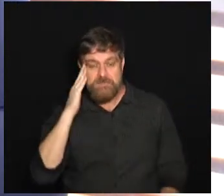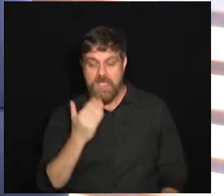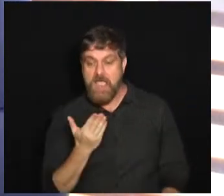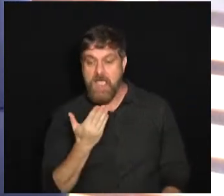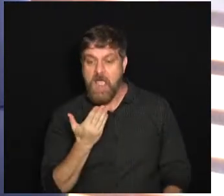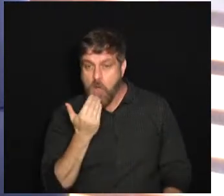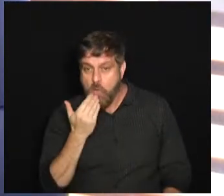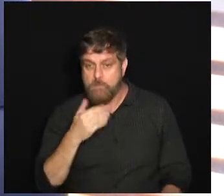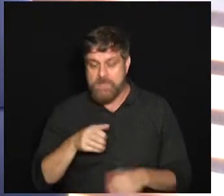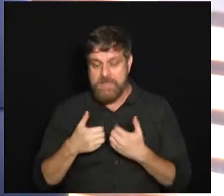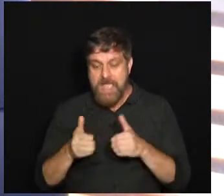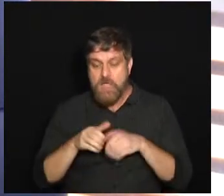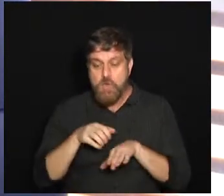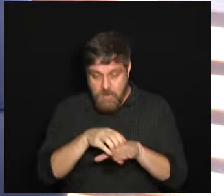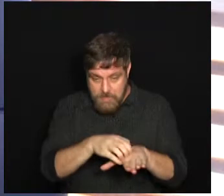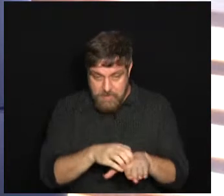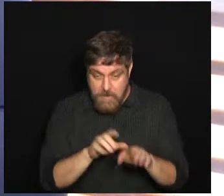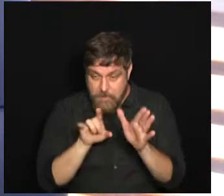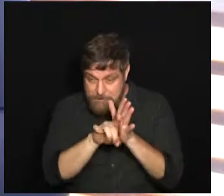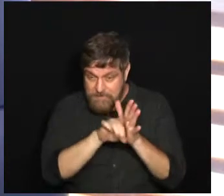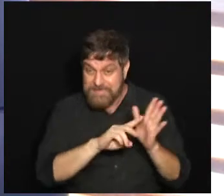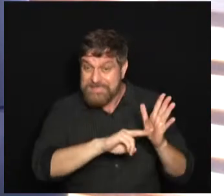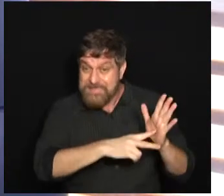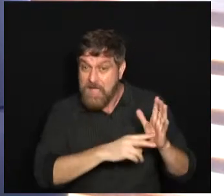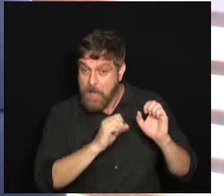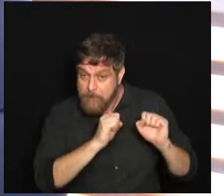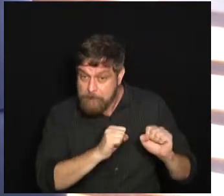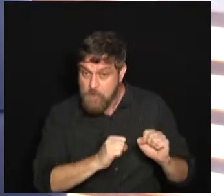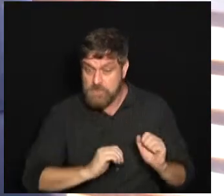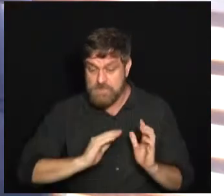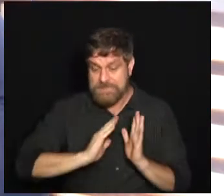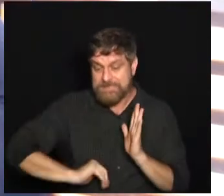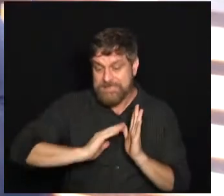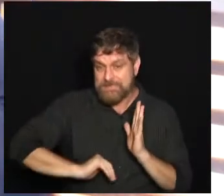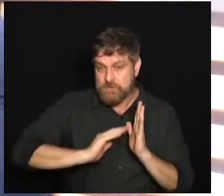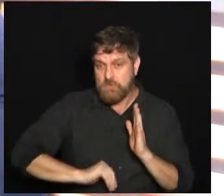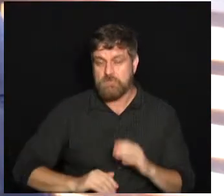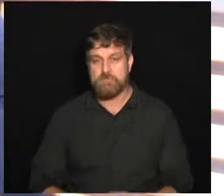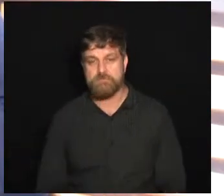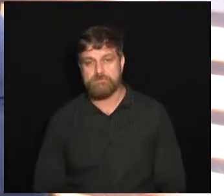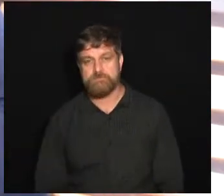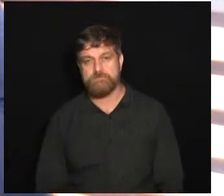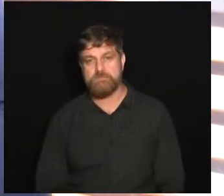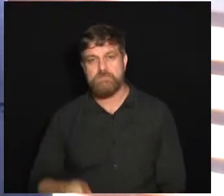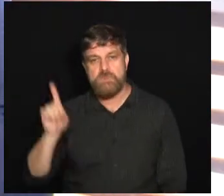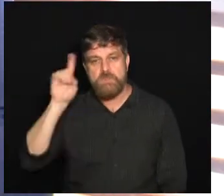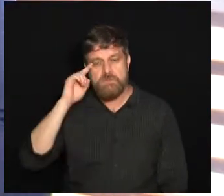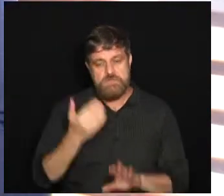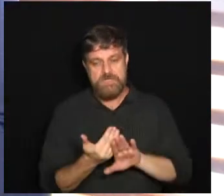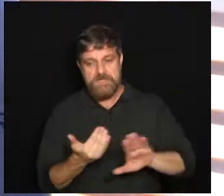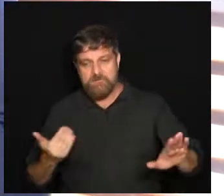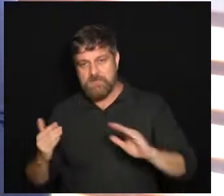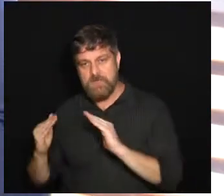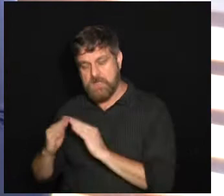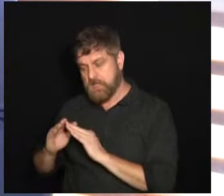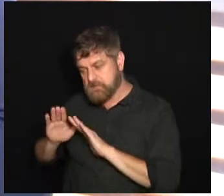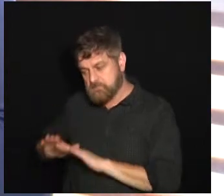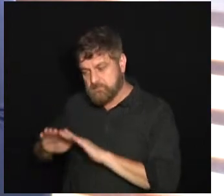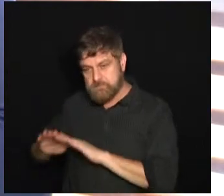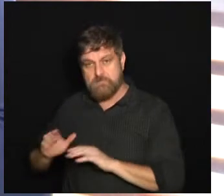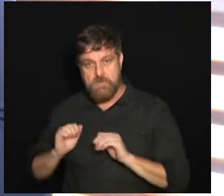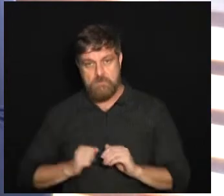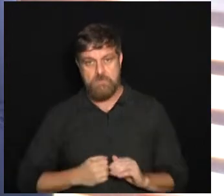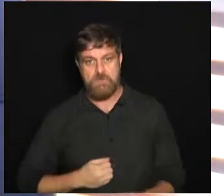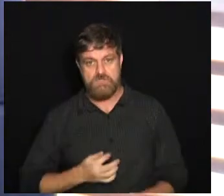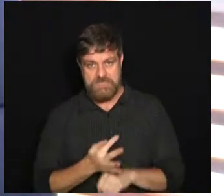tema, para verificar se é possível realizar esse desconto. Esses dias de afastamento, eles podem ser descontados